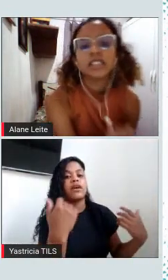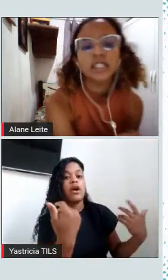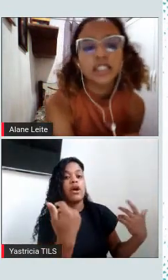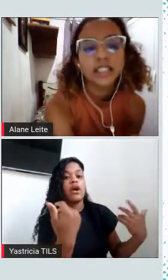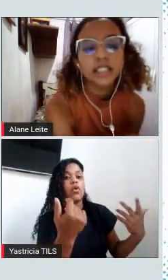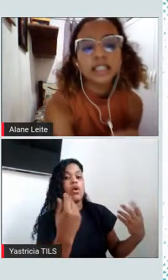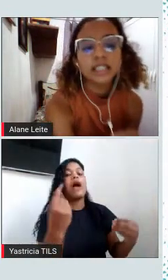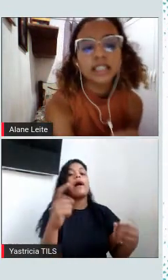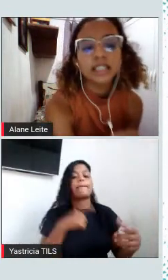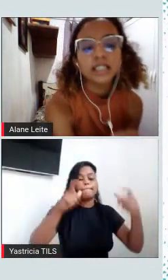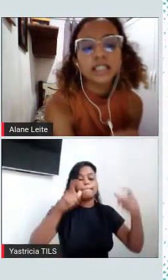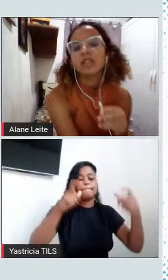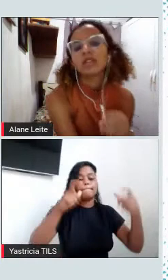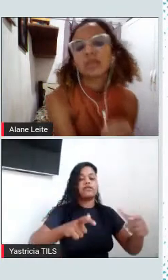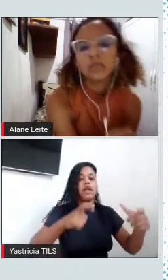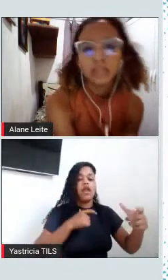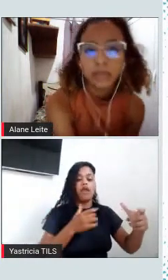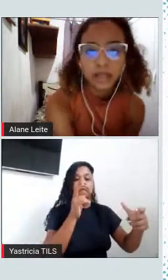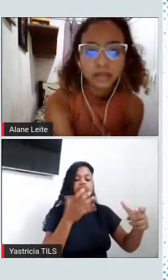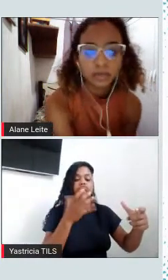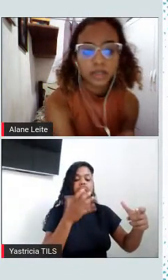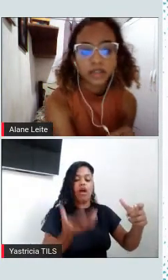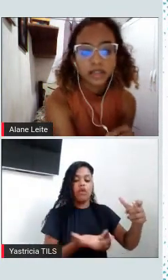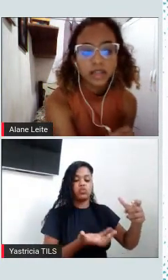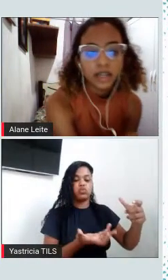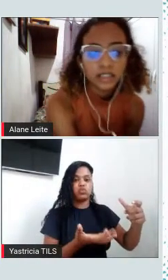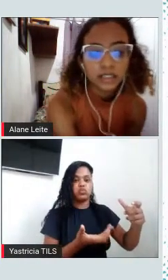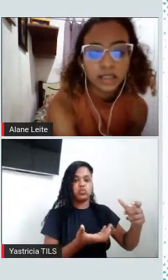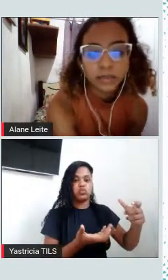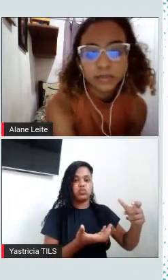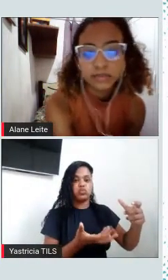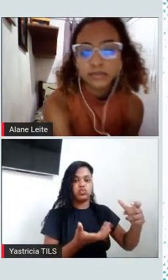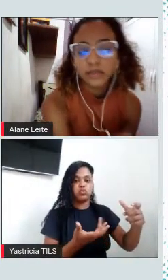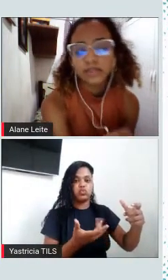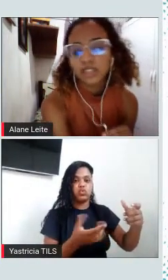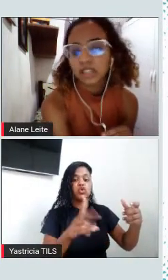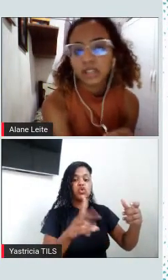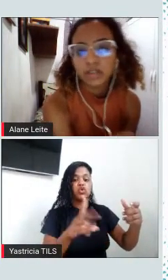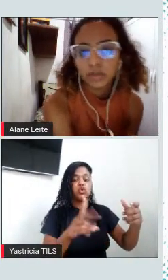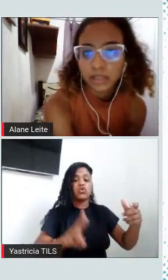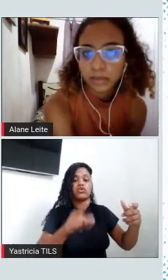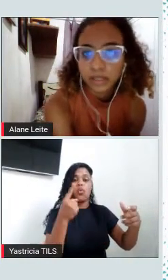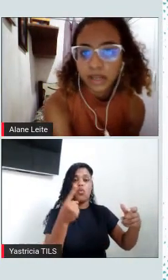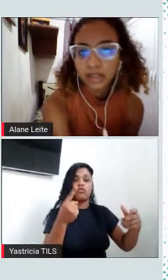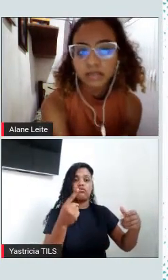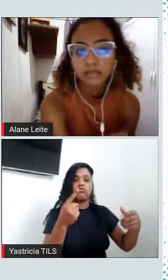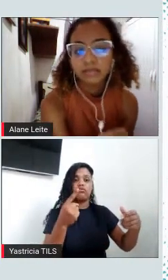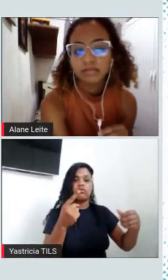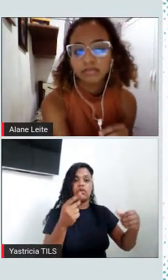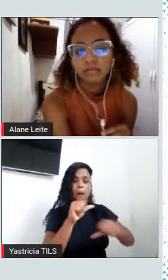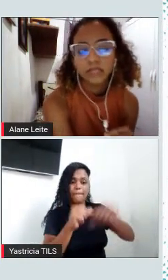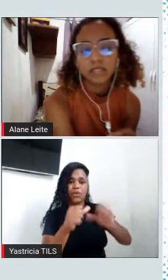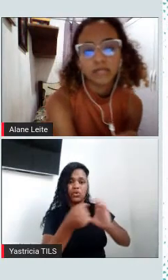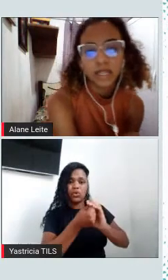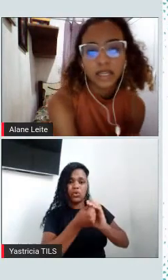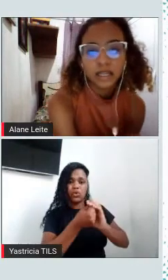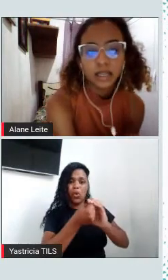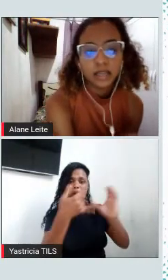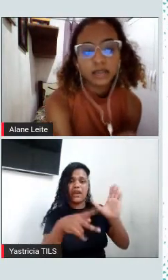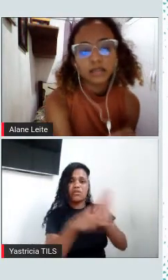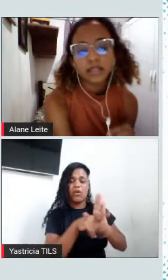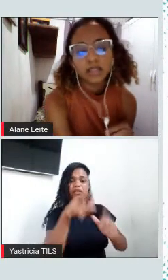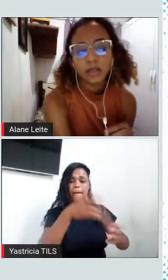a gente só utilizou uma temperatura. A gente está modificando a estrutura da panela? Não,